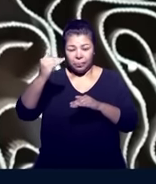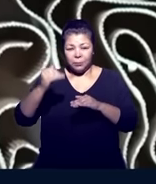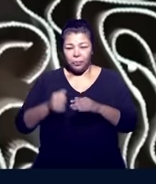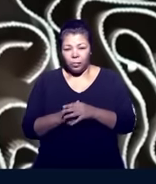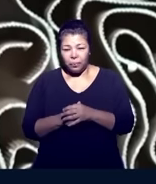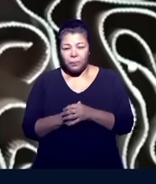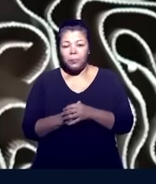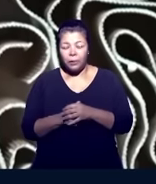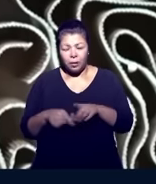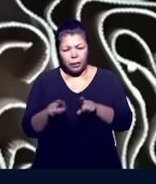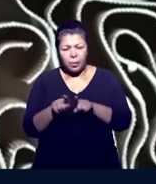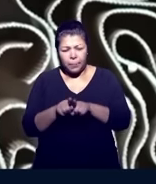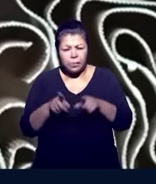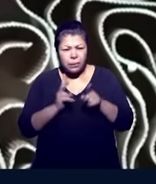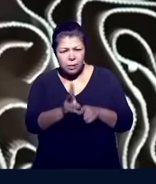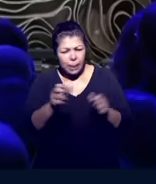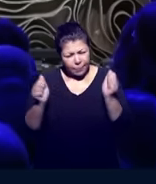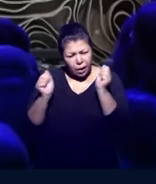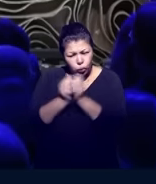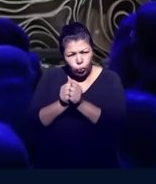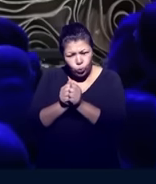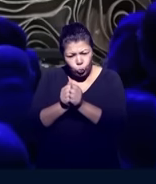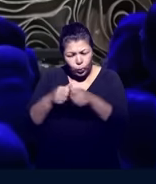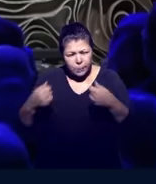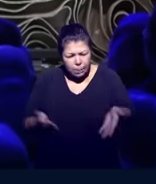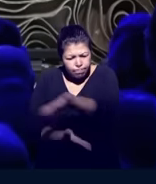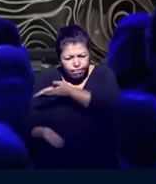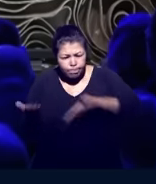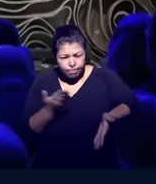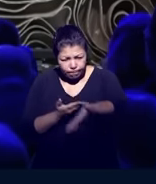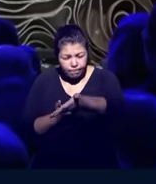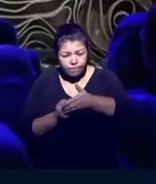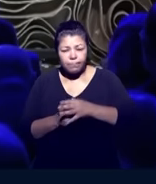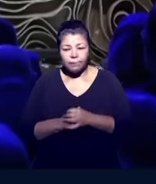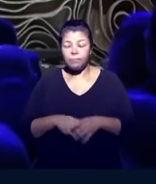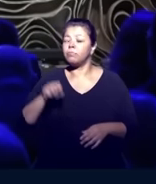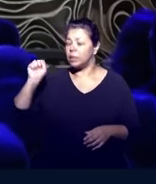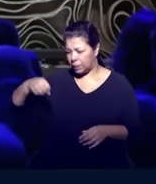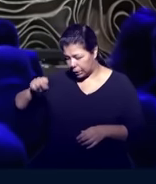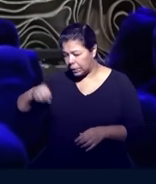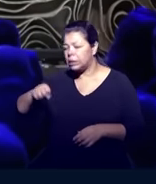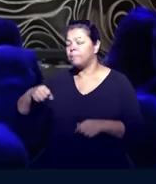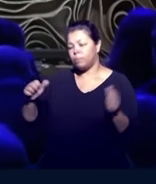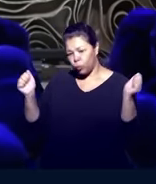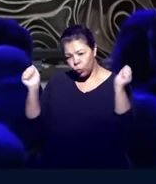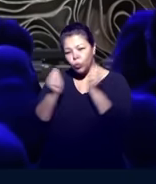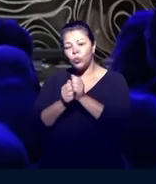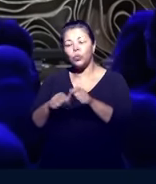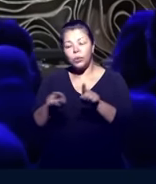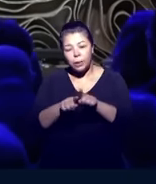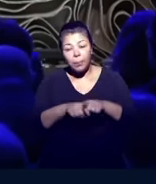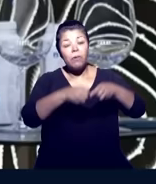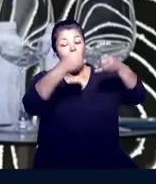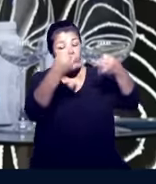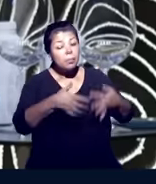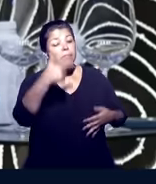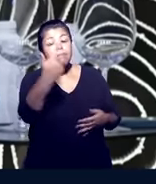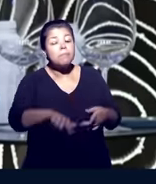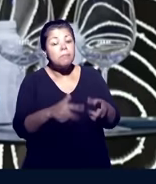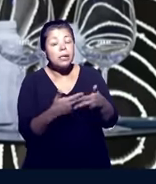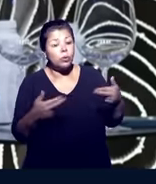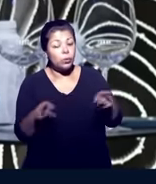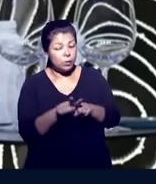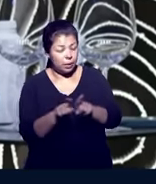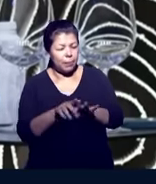isso mesmo essas coisas todas andam juntas andam juntas e vou dizer mais né a gente tem que prestar atenção o seguinte Às